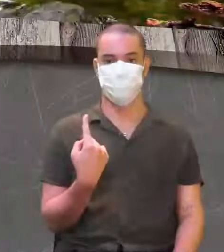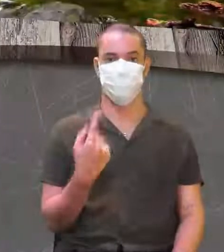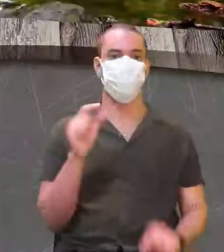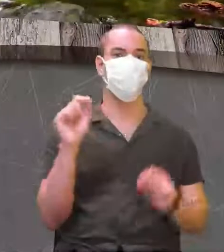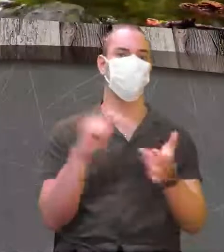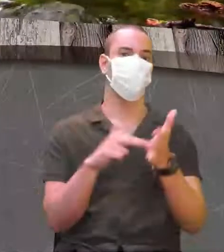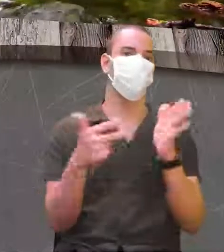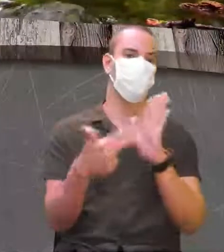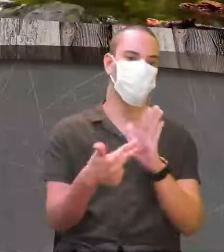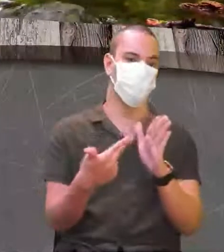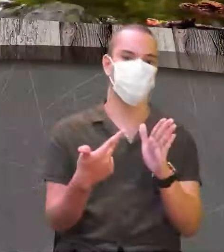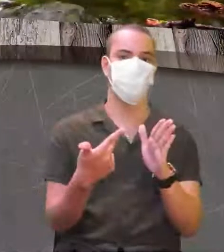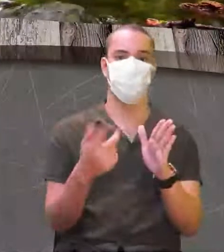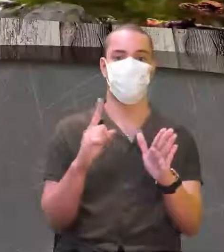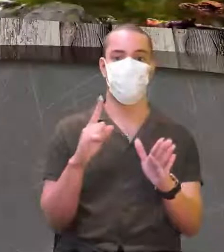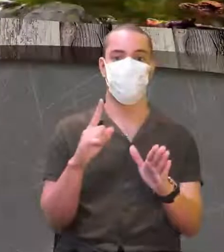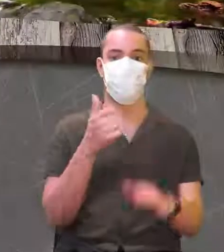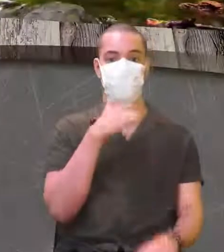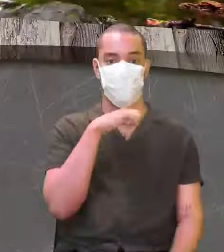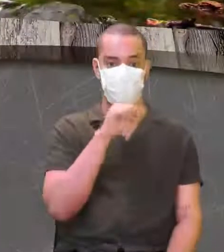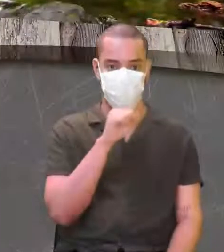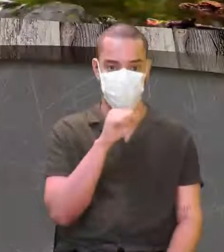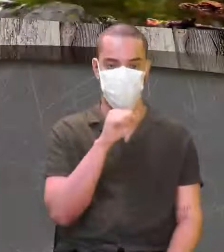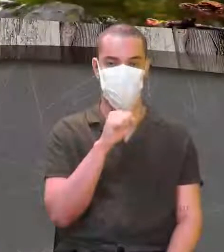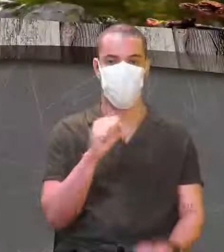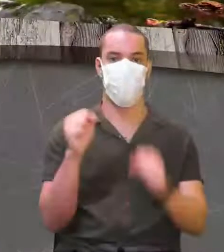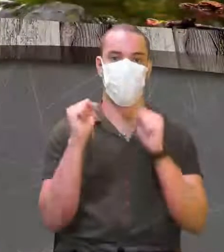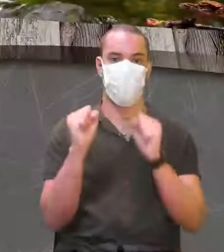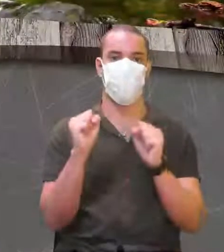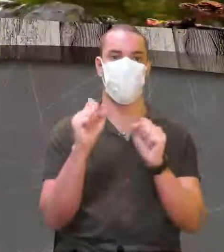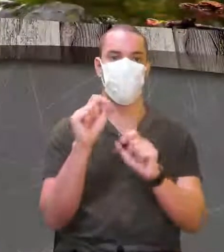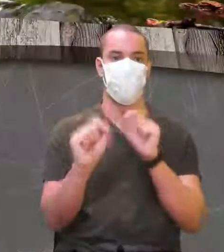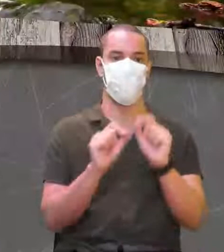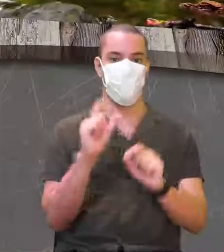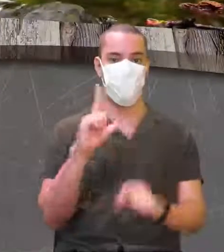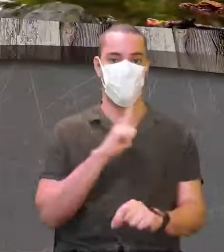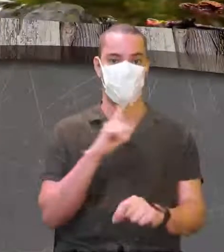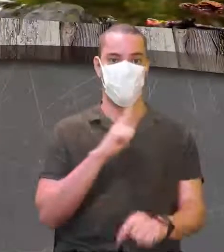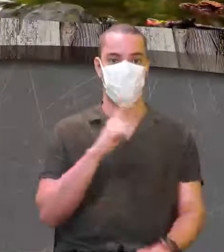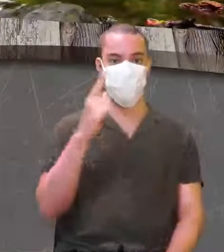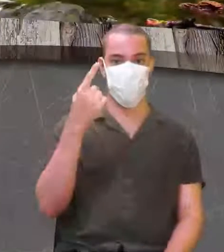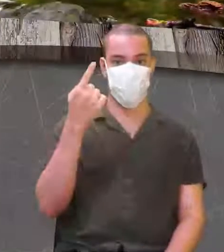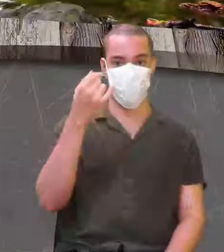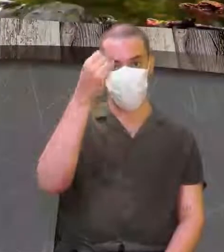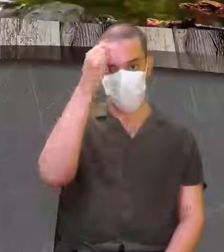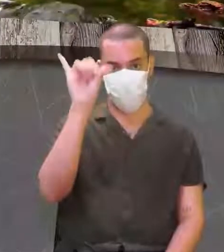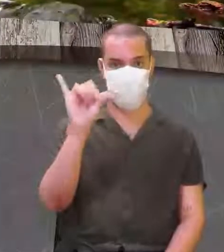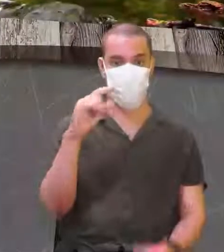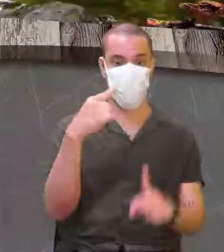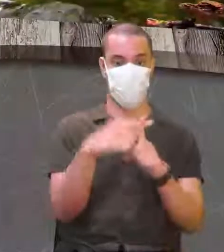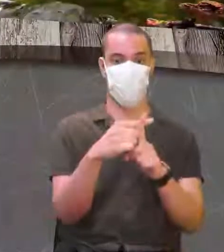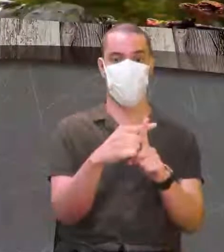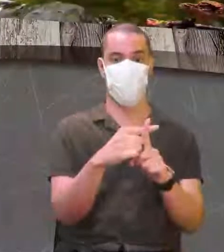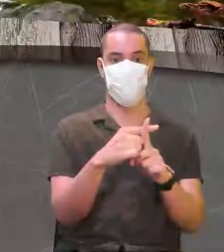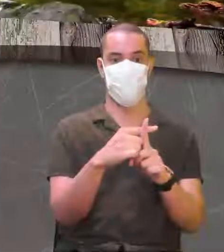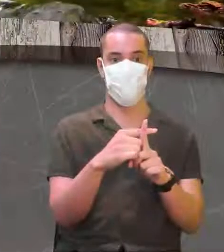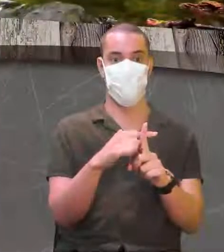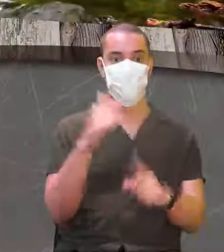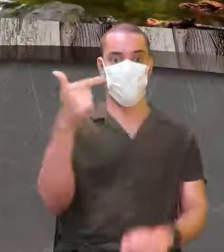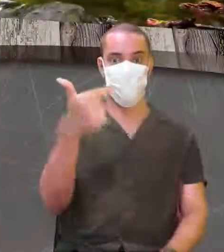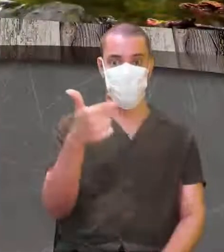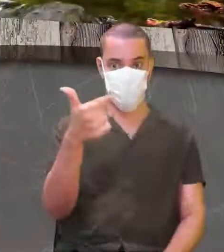que vai acontecer? Essa mãe, a partir de agora, ela tem anticorpos contra o sangue positivo. E numa